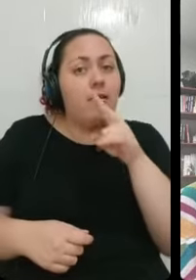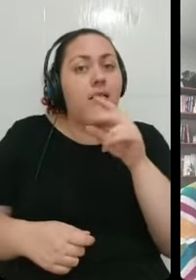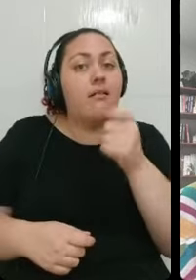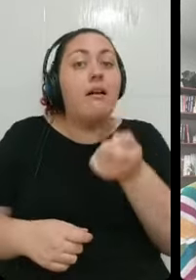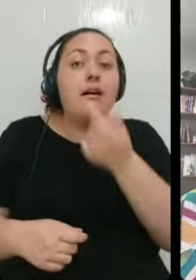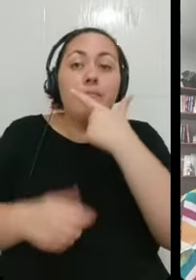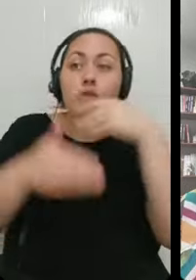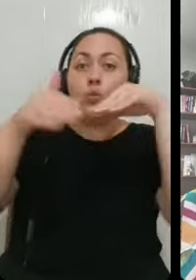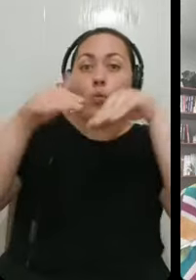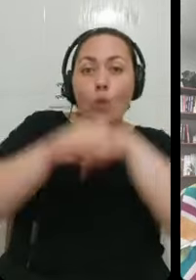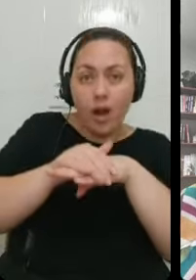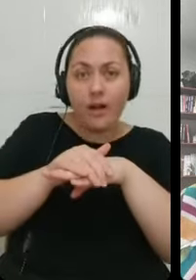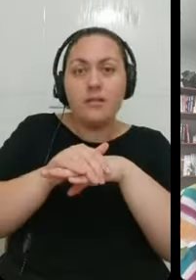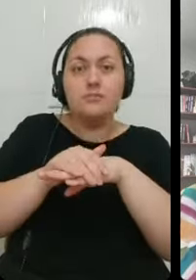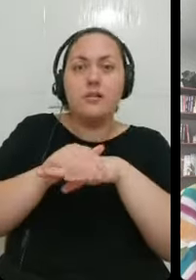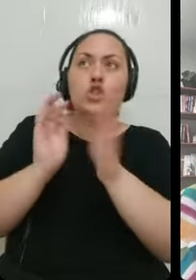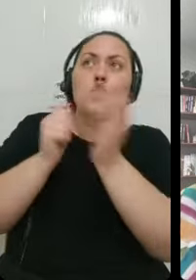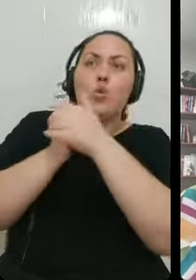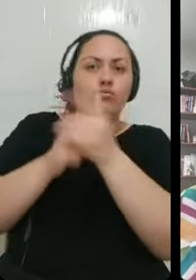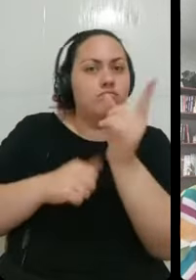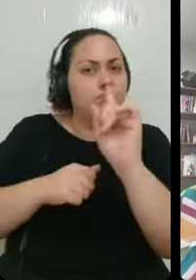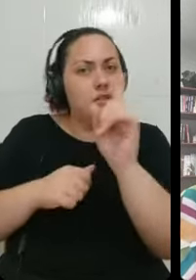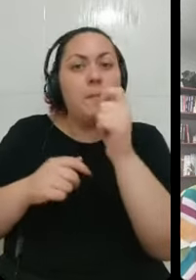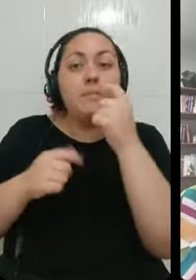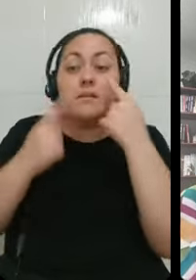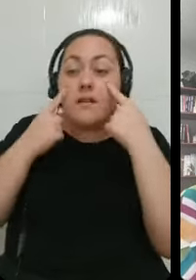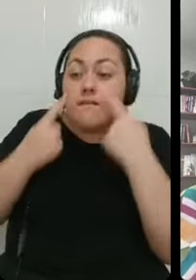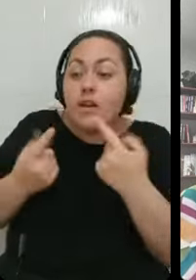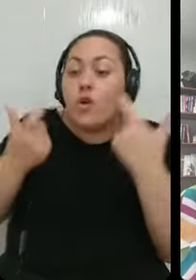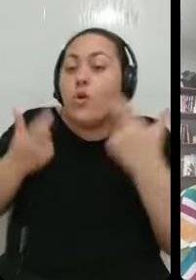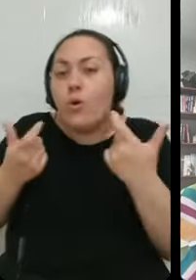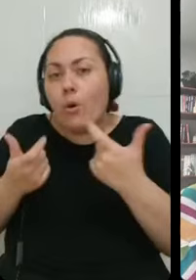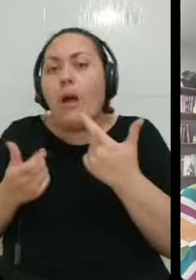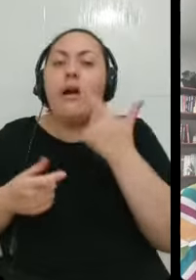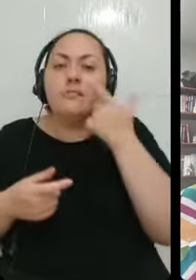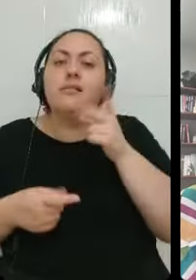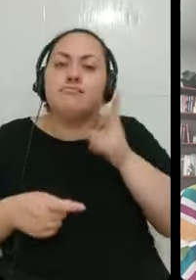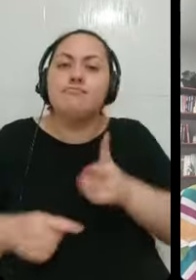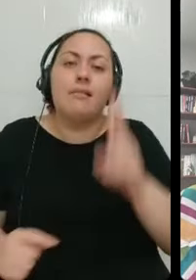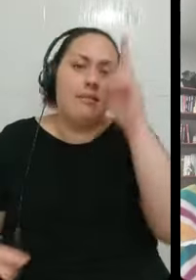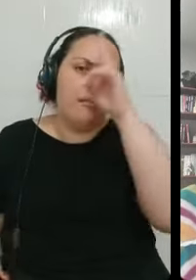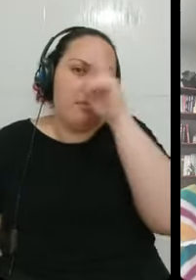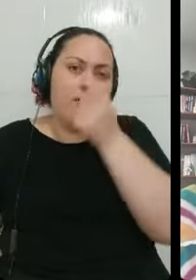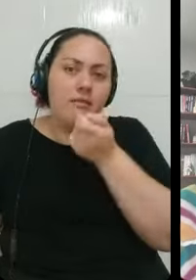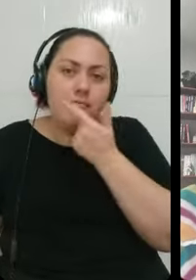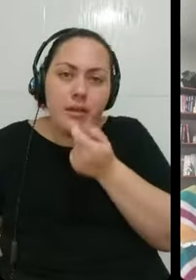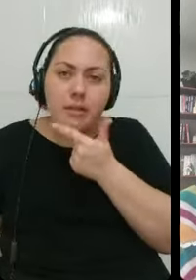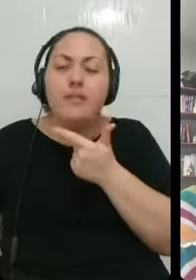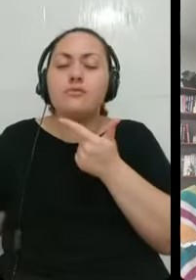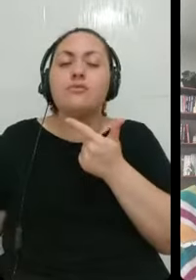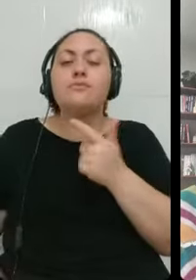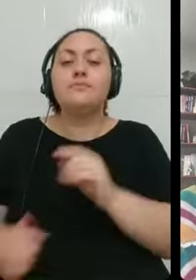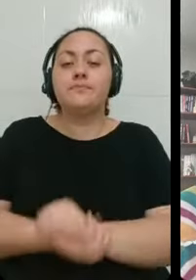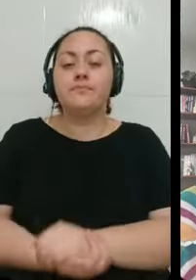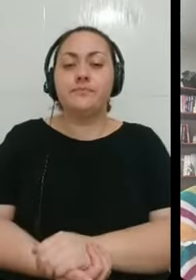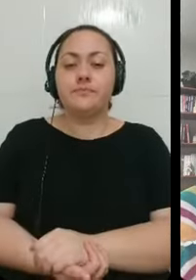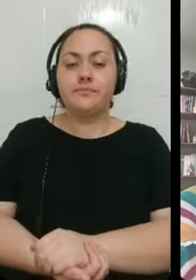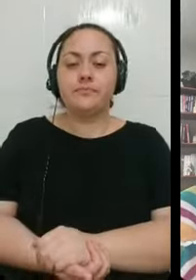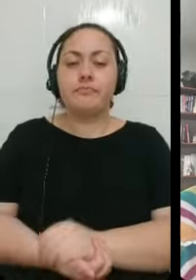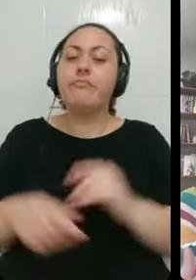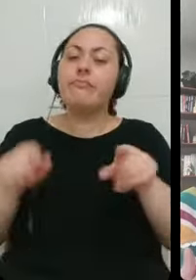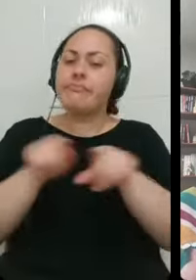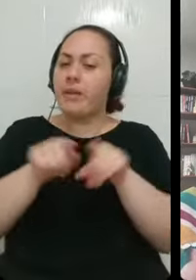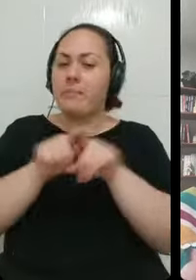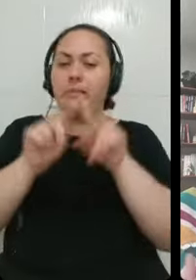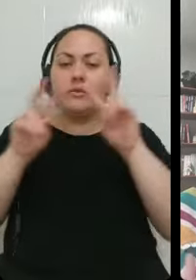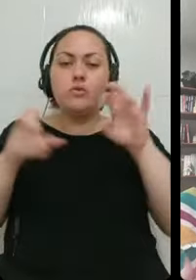garantir a adesão do tratamento, né. Então, e a mesma coisa com relação a chás e a